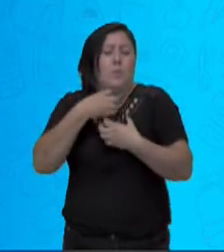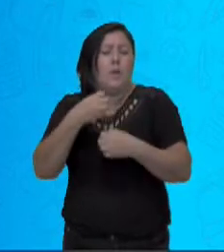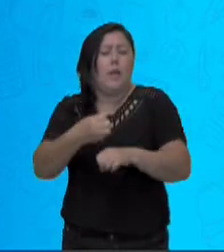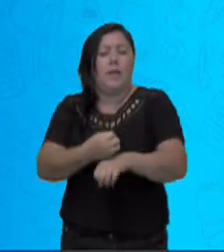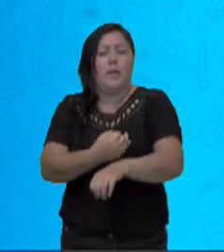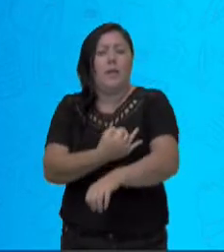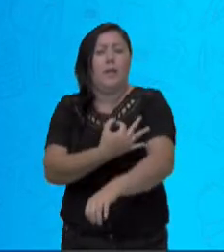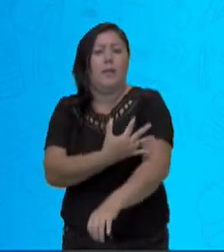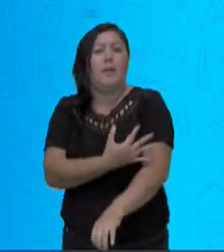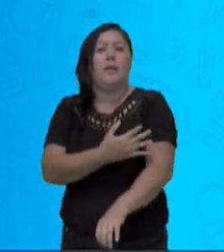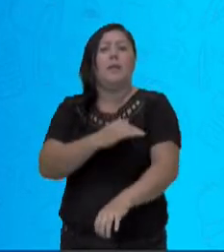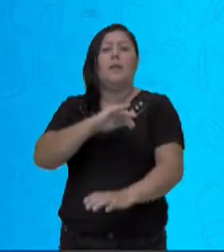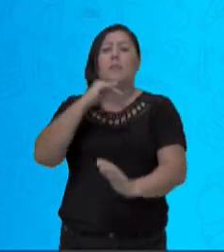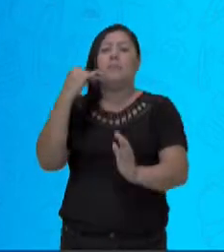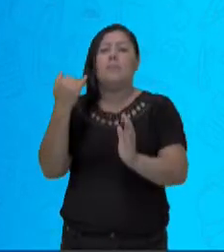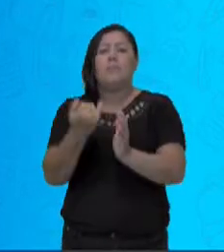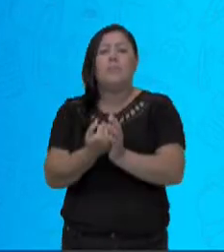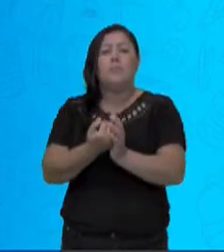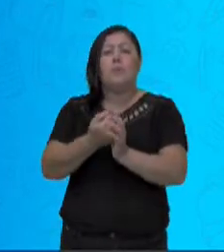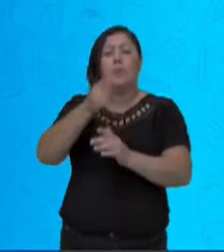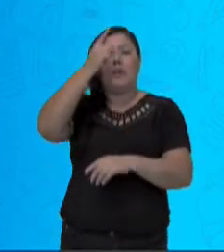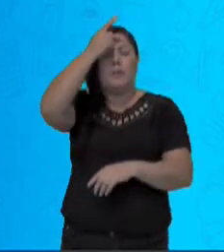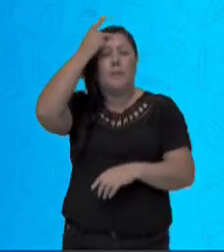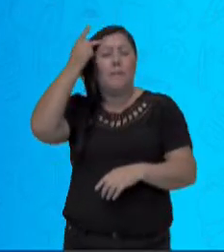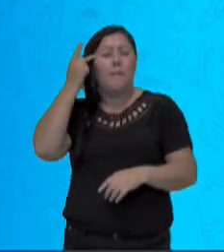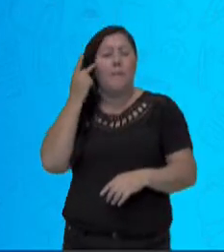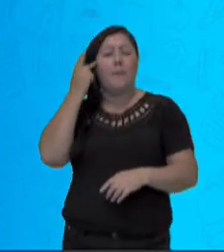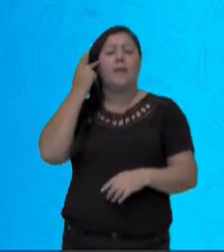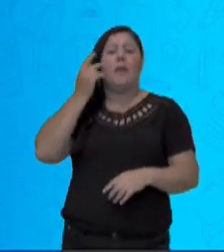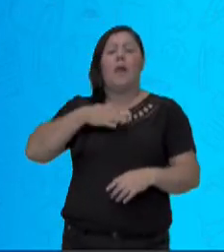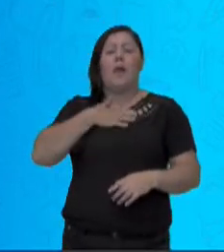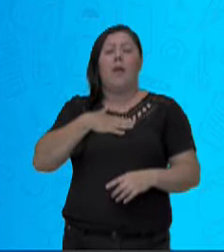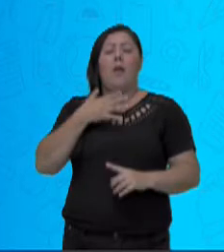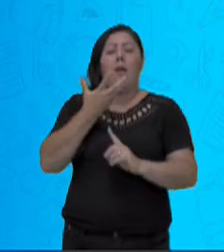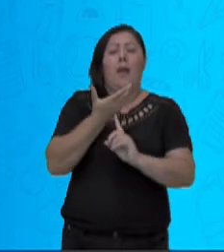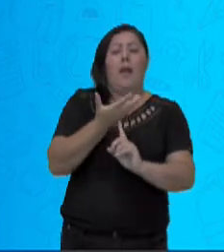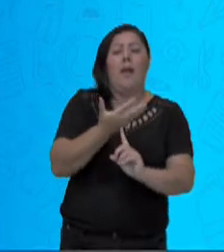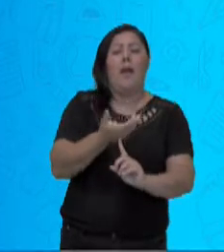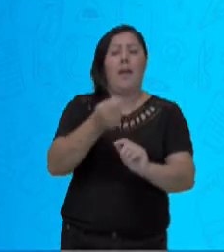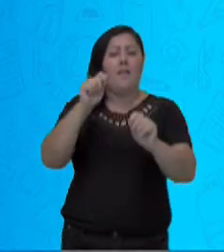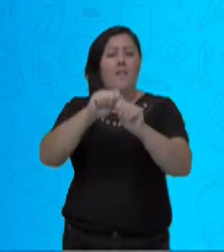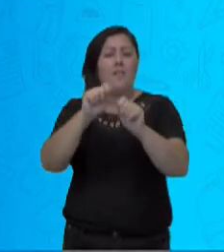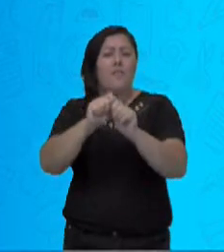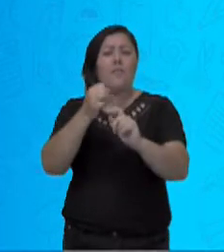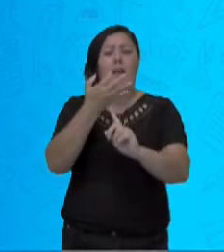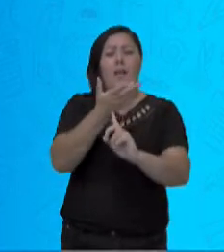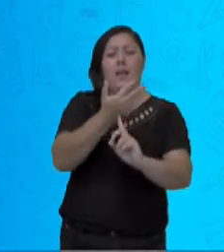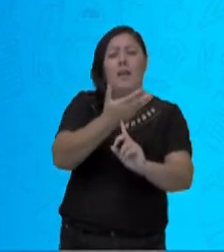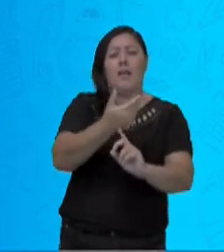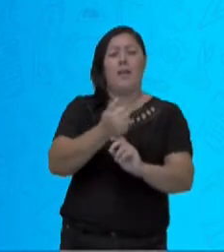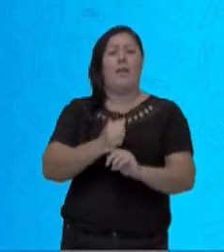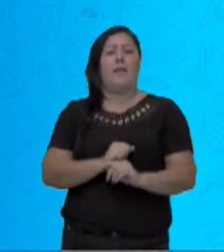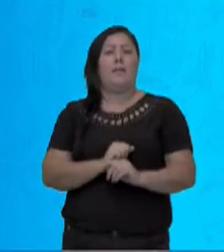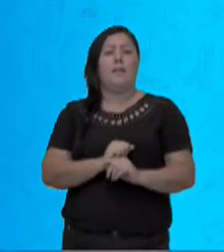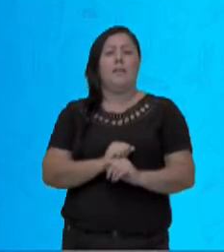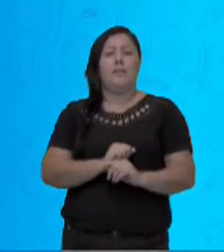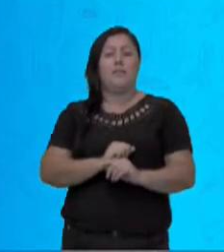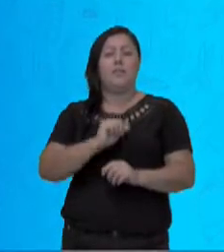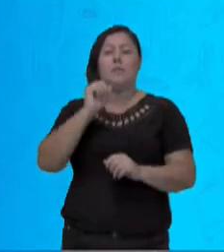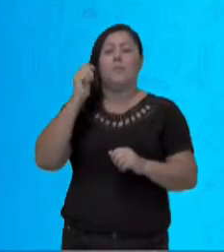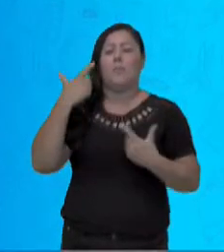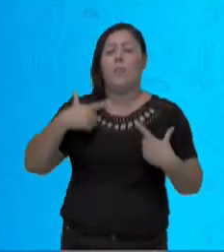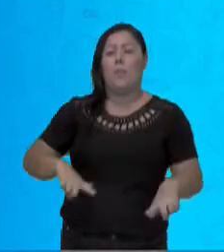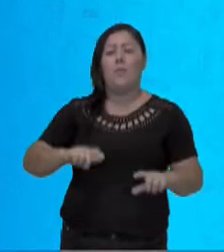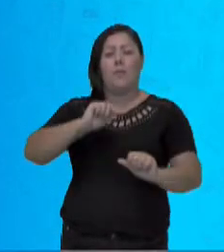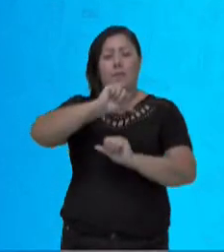de tornar poética uma obra de arte. O que eu quero que você entenda